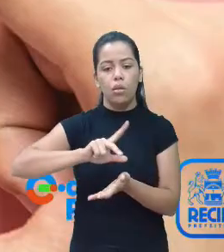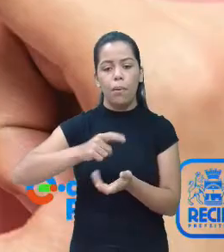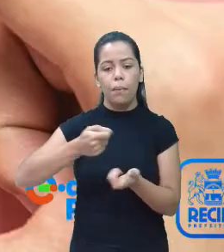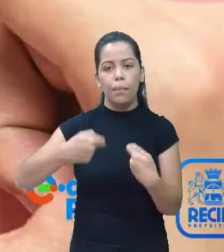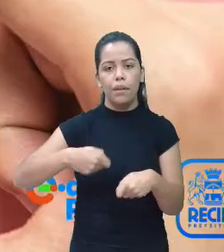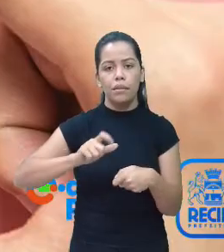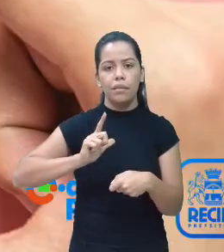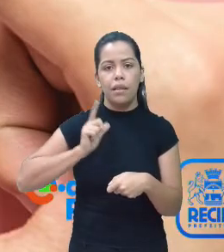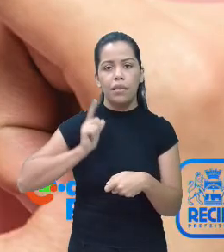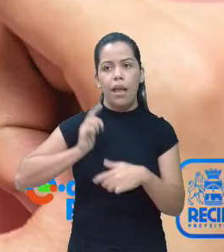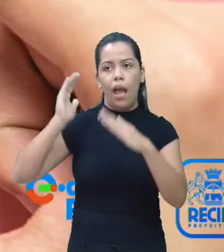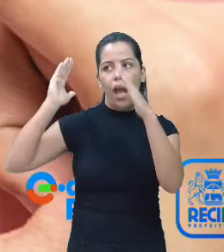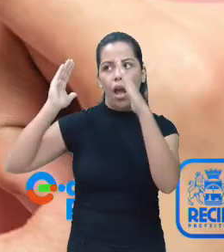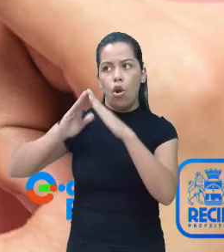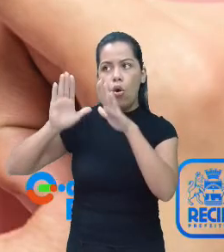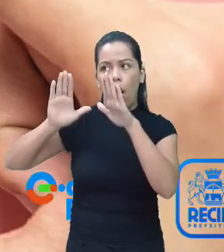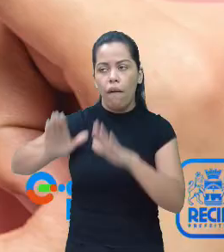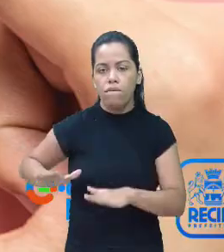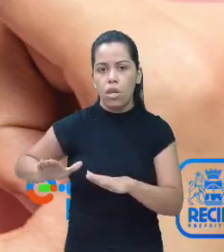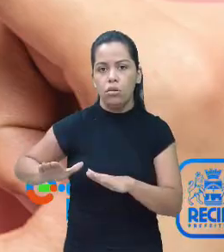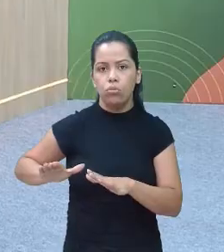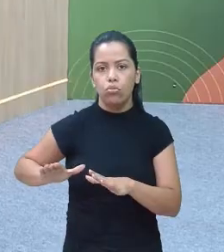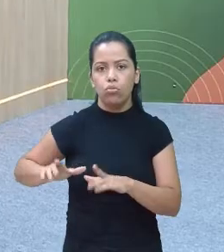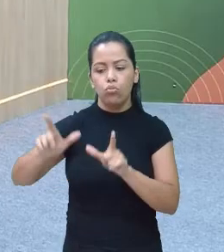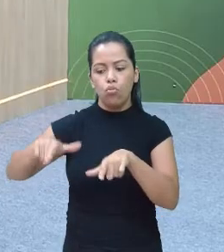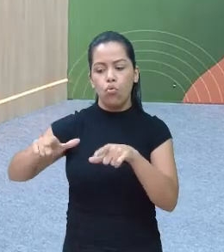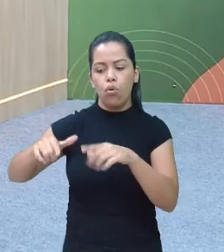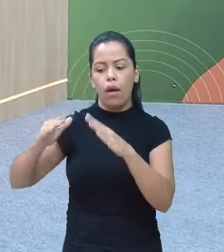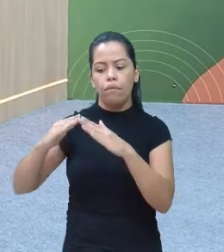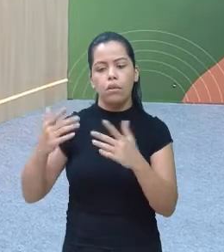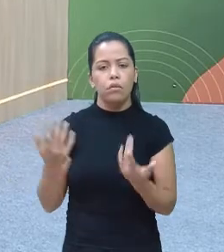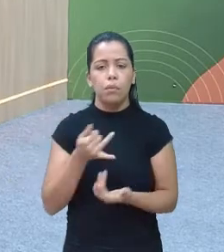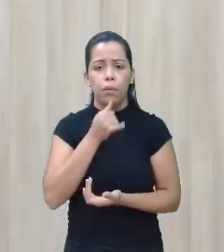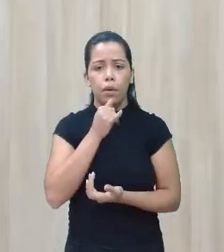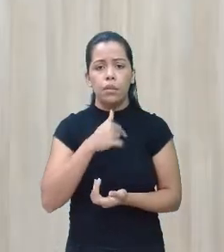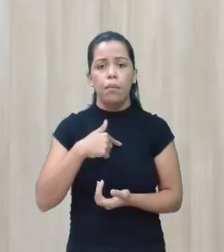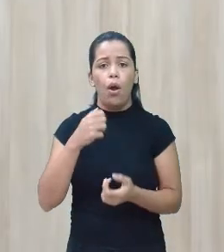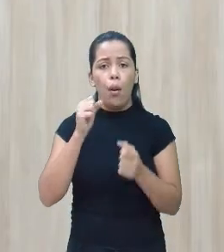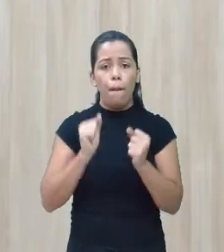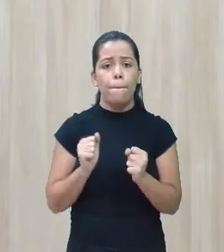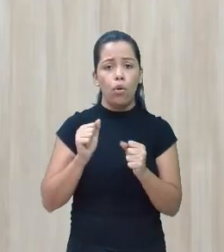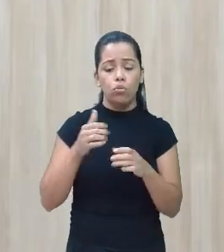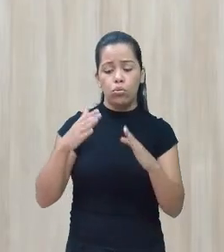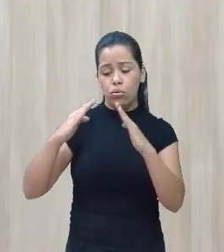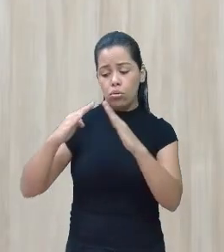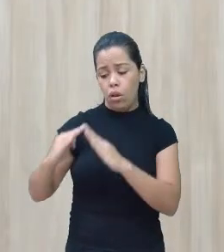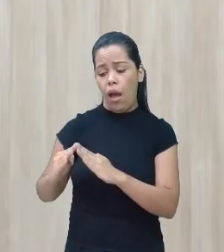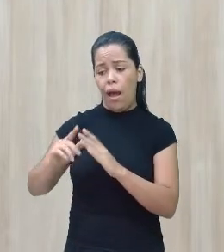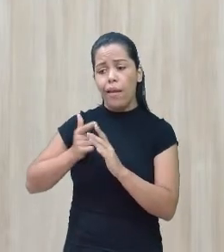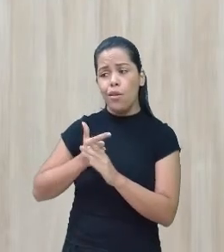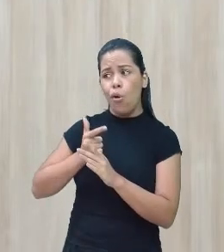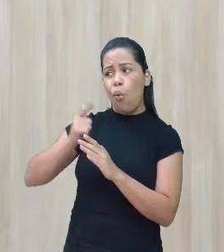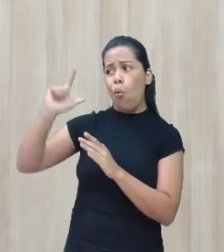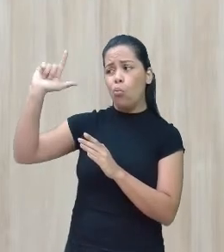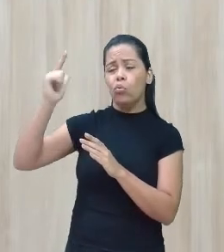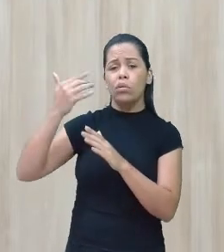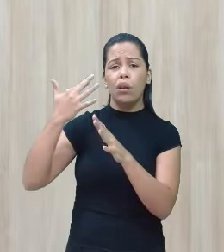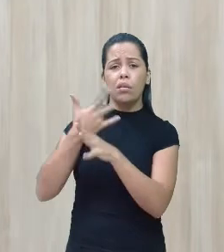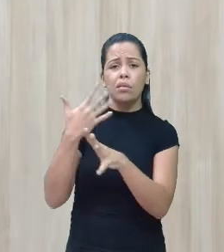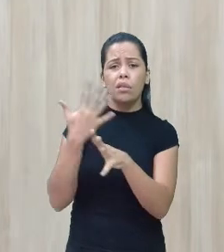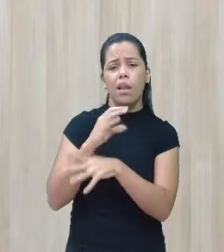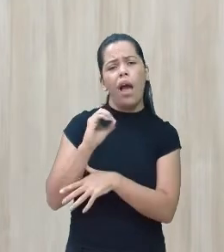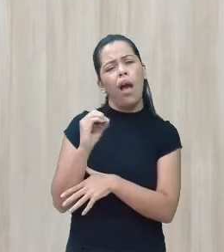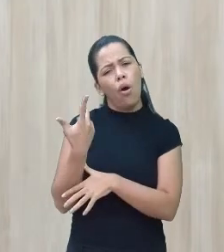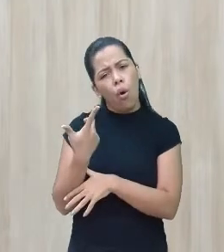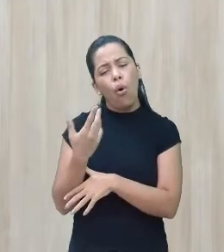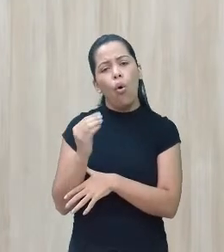físicas. Então, eu posso estar muito distante em outra cidade, até mesmo na mesma cidade,